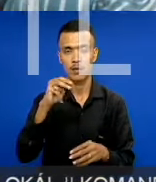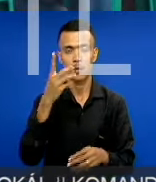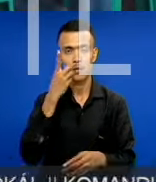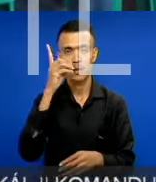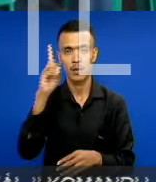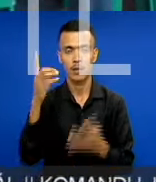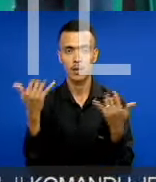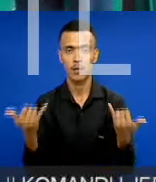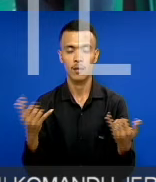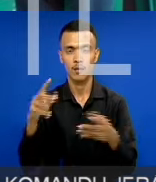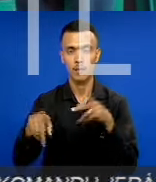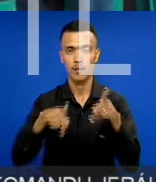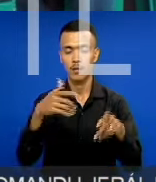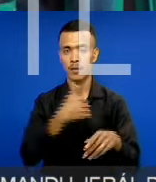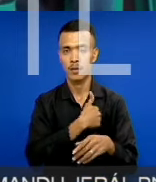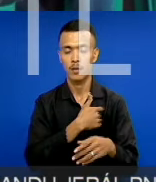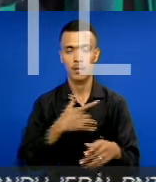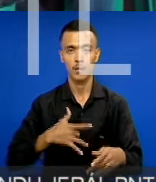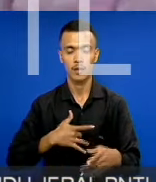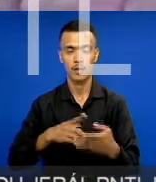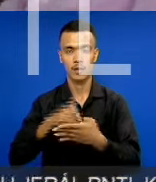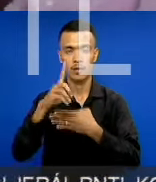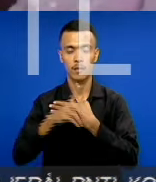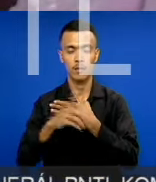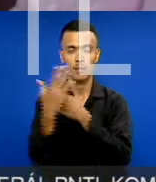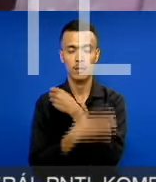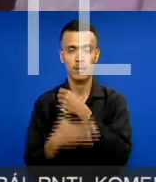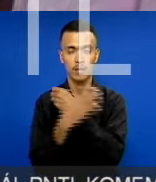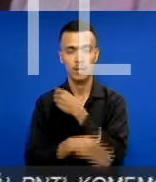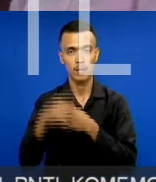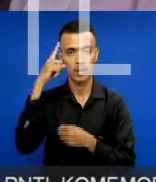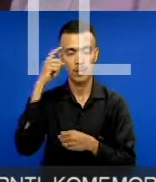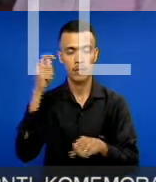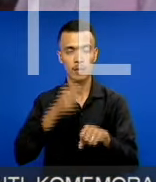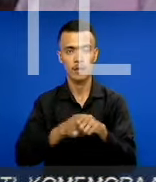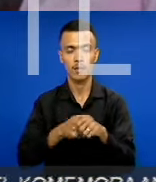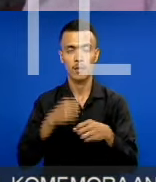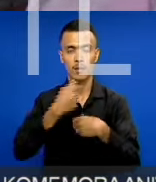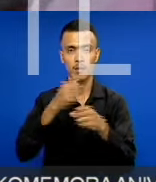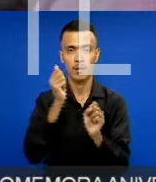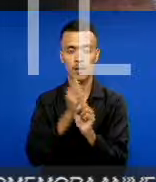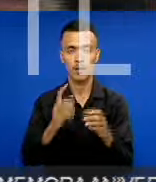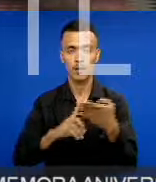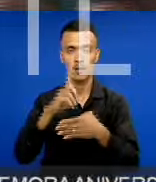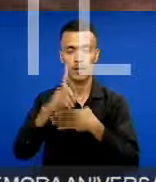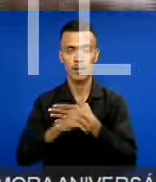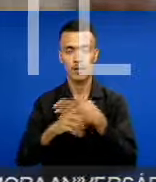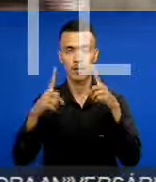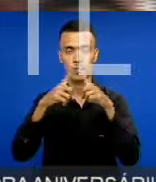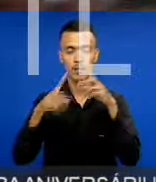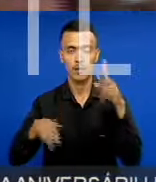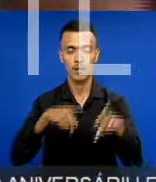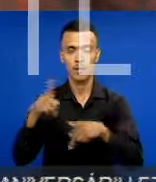agora povo sidak sente desenvolvimento e harailaran, tamba ne, tempo ona atu halo desenvolvimento ba povo.